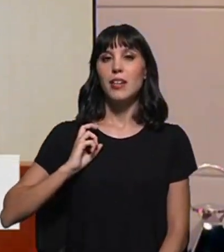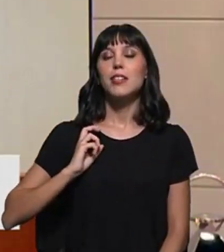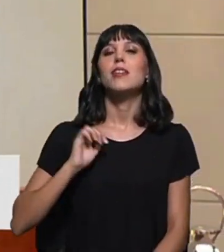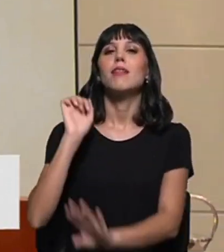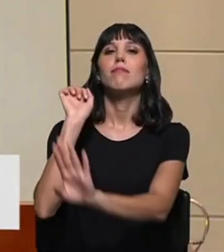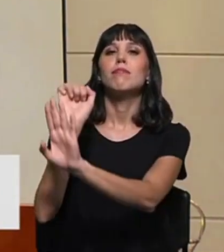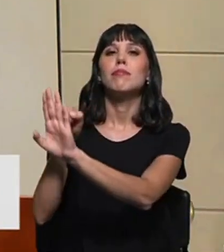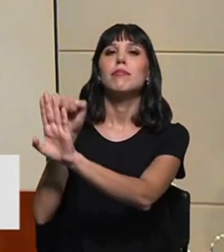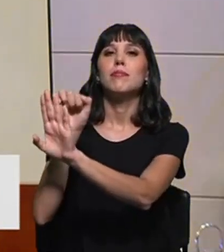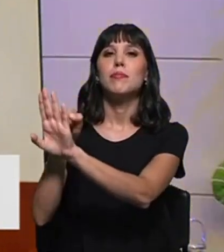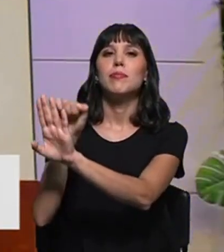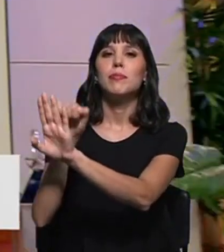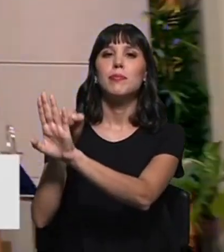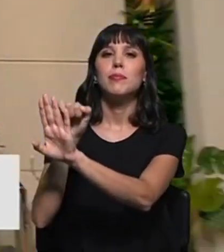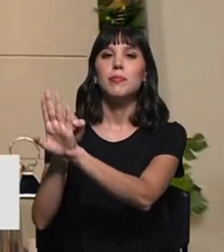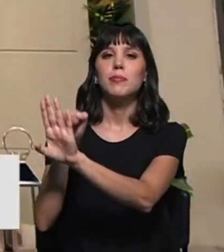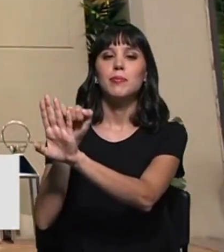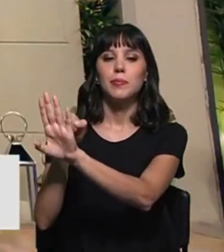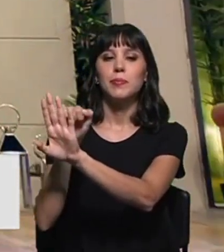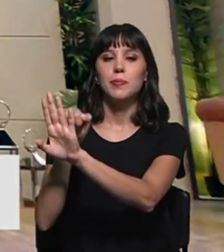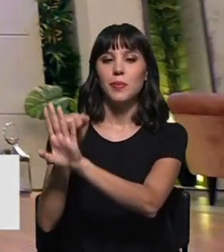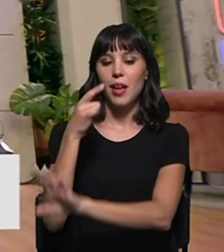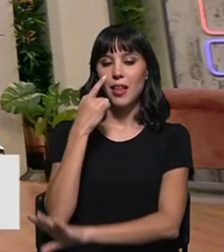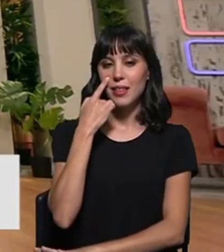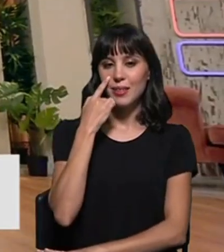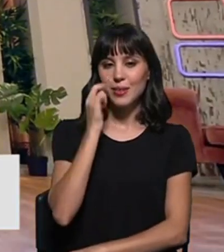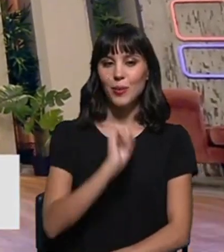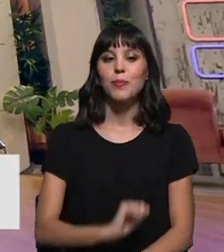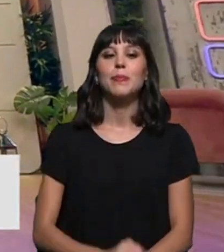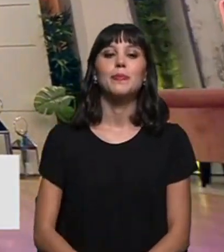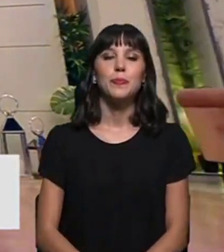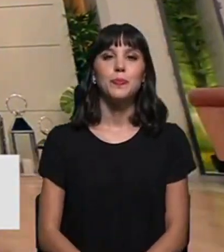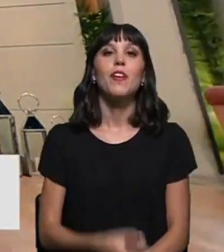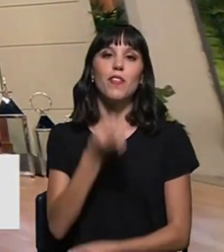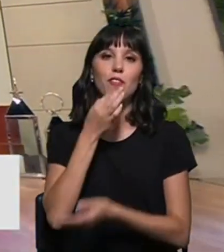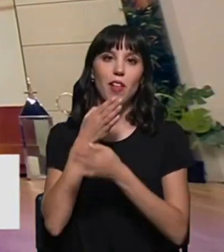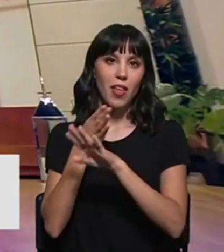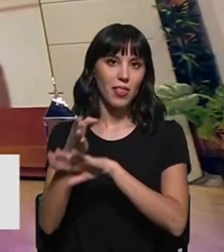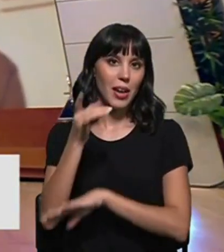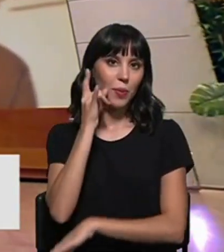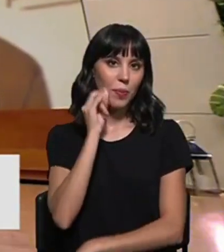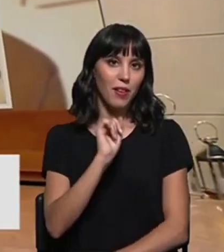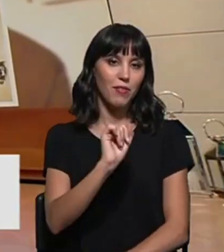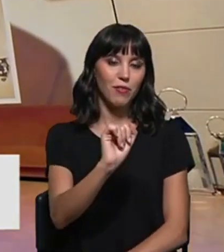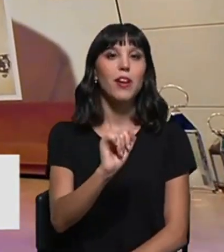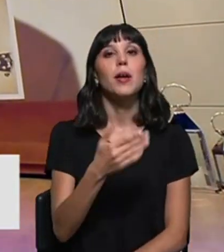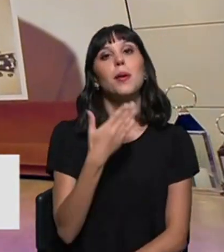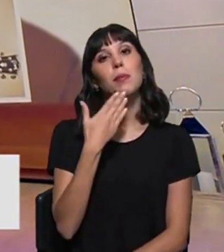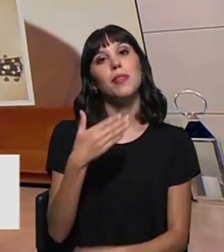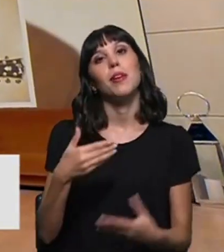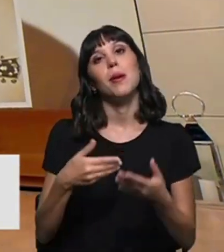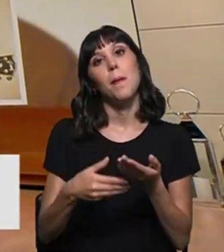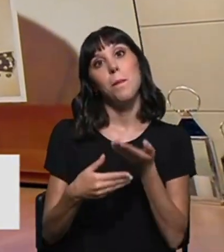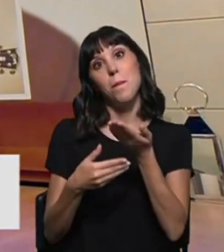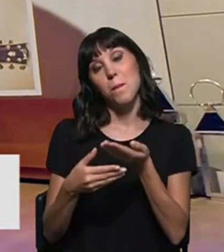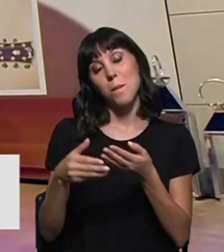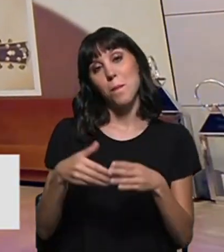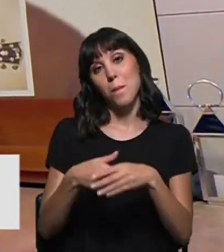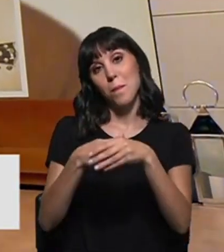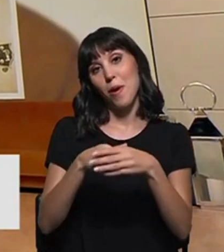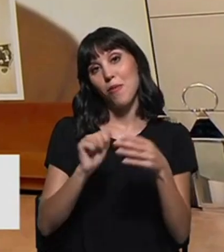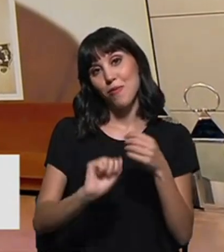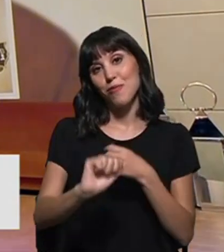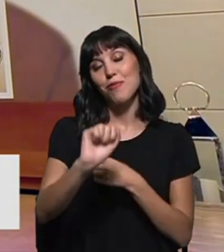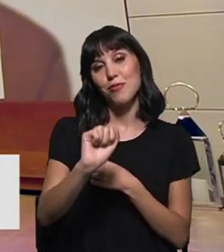porta com muita atenção. Falar com teu pai e tua mão pedir e cantar de